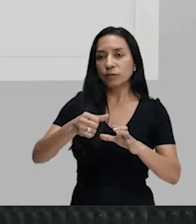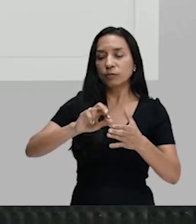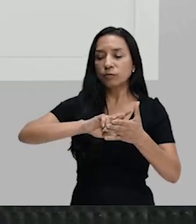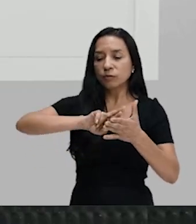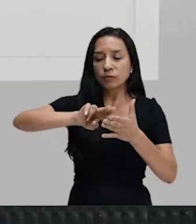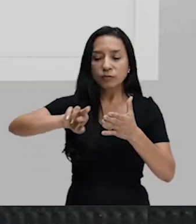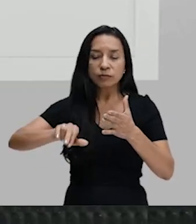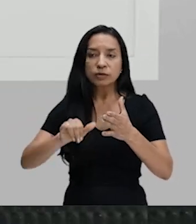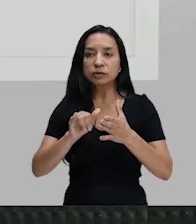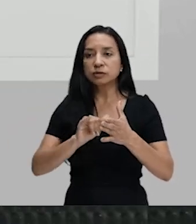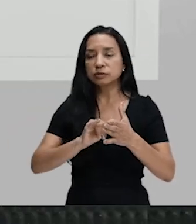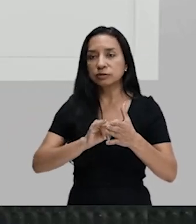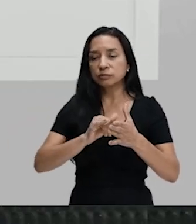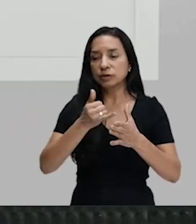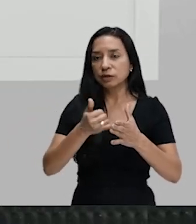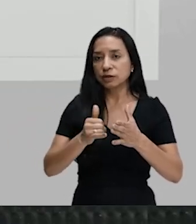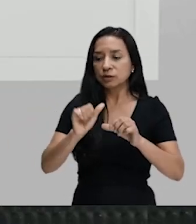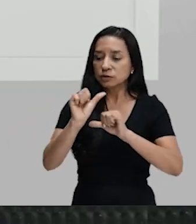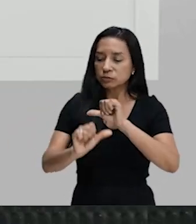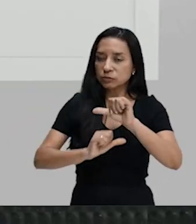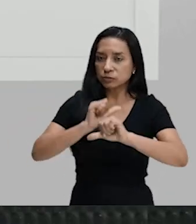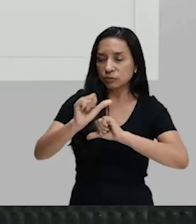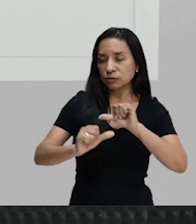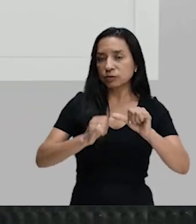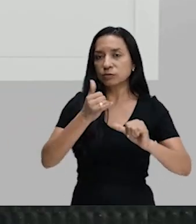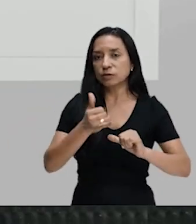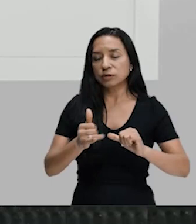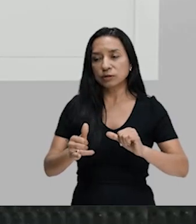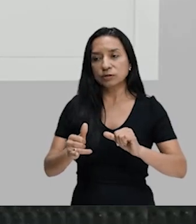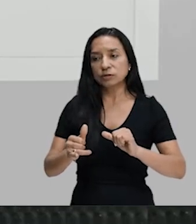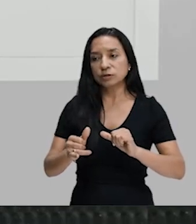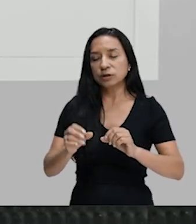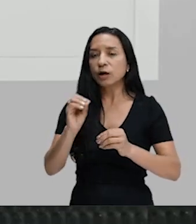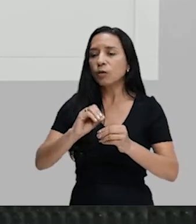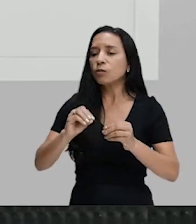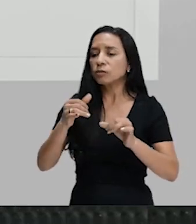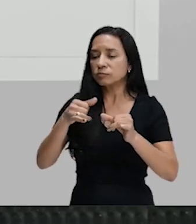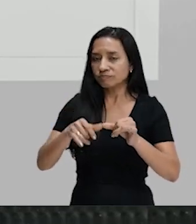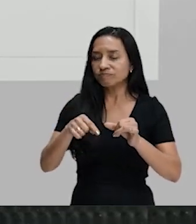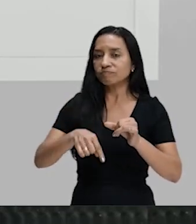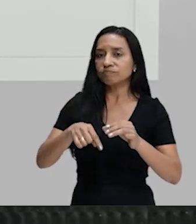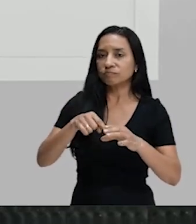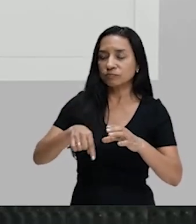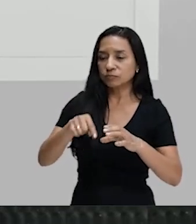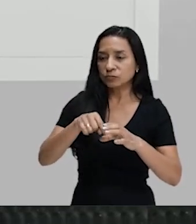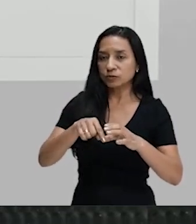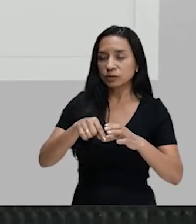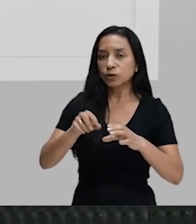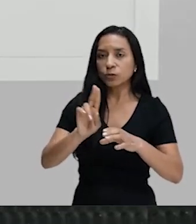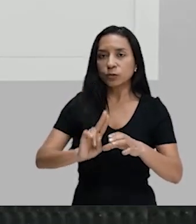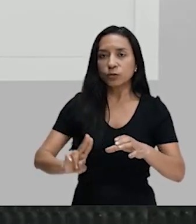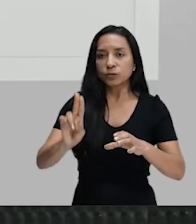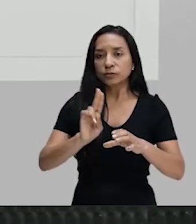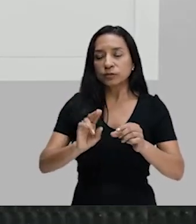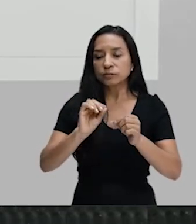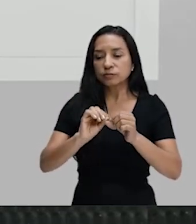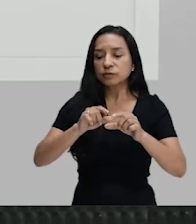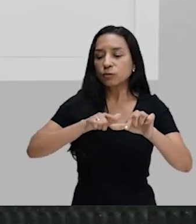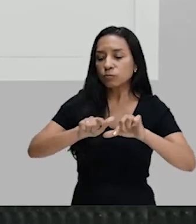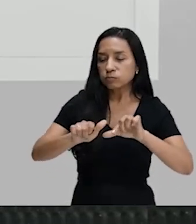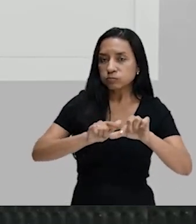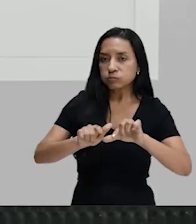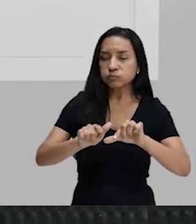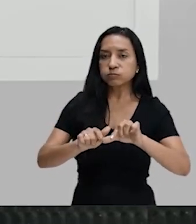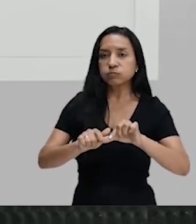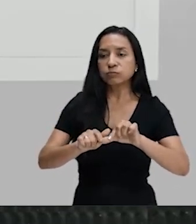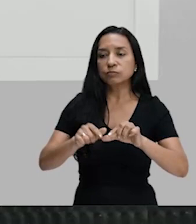da sua energia interna e o que sobra, o que resta, vai ser utilizado para a realização de um trabalho, tá